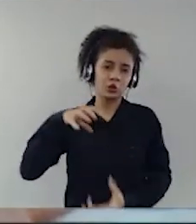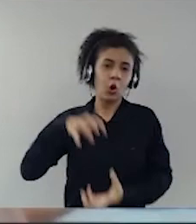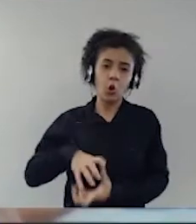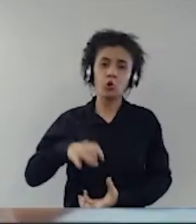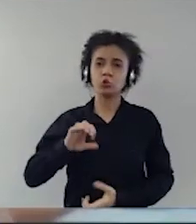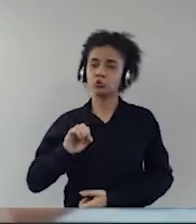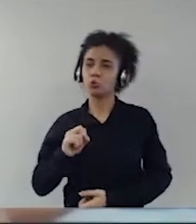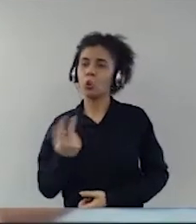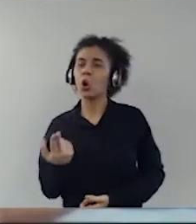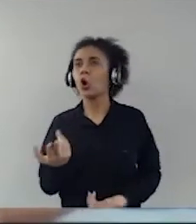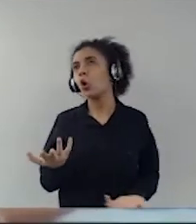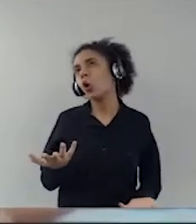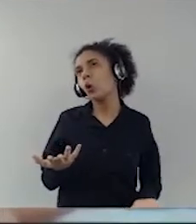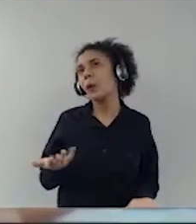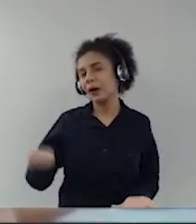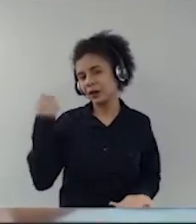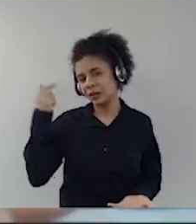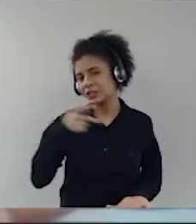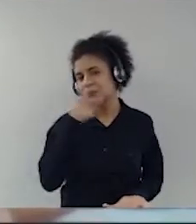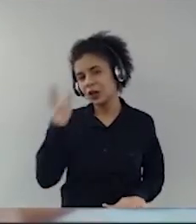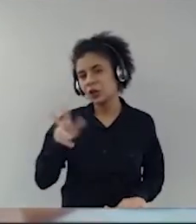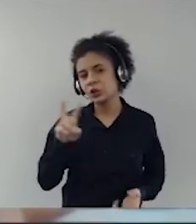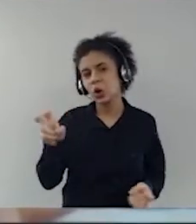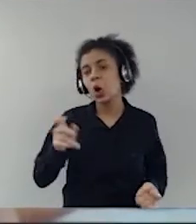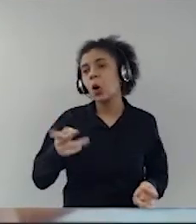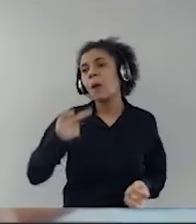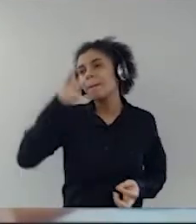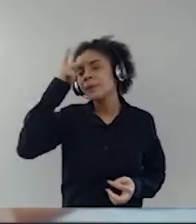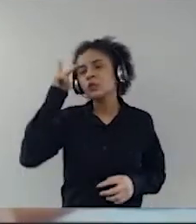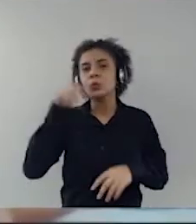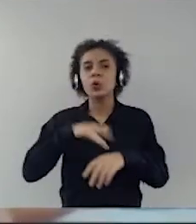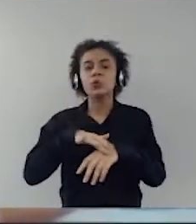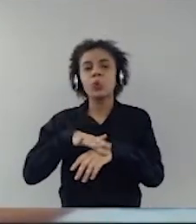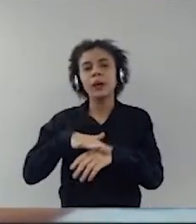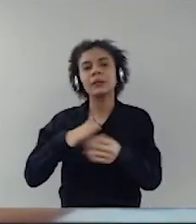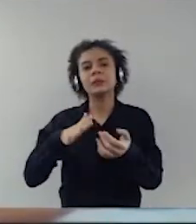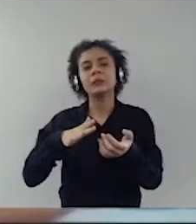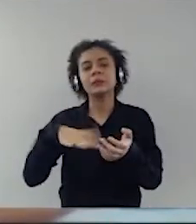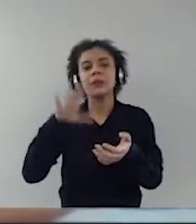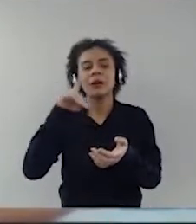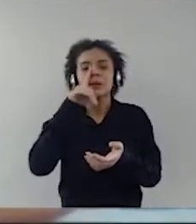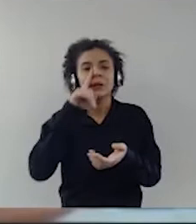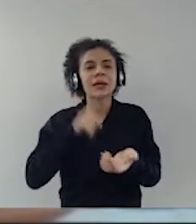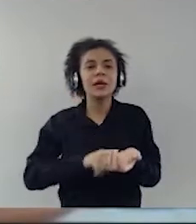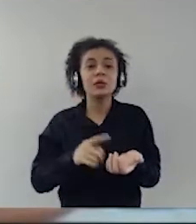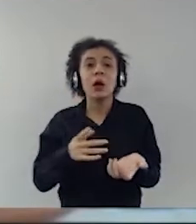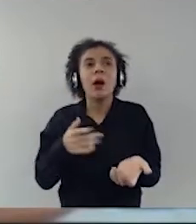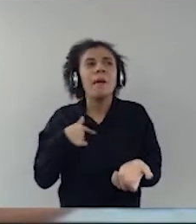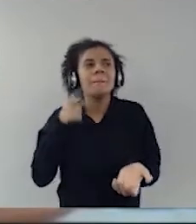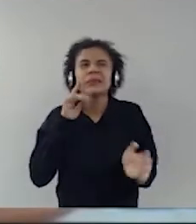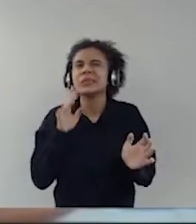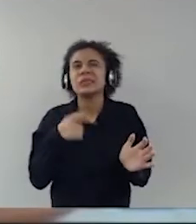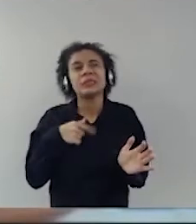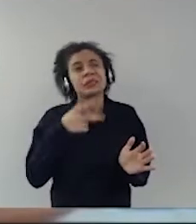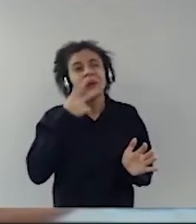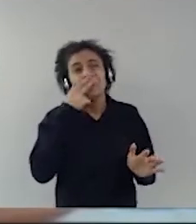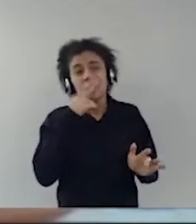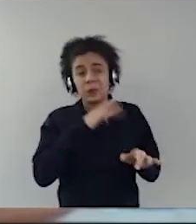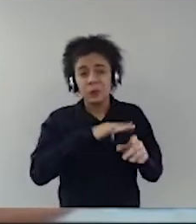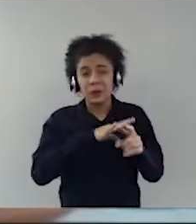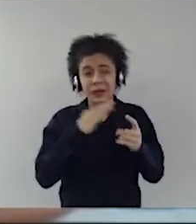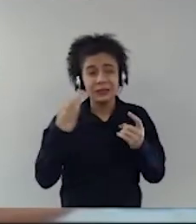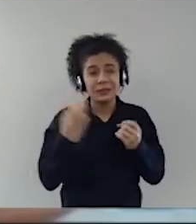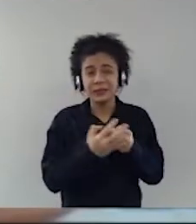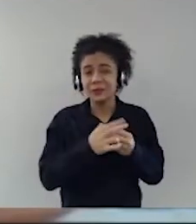então algumas pessoas, um grupo com comorbidades. E eu fiquei pensando que se essa doença seria uma doença